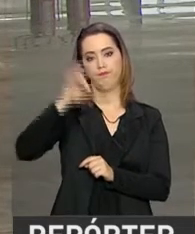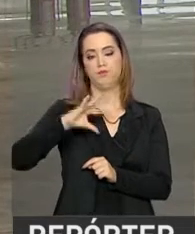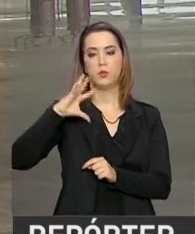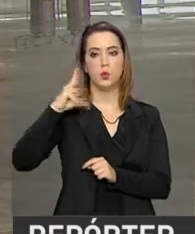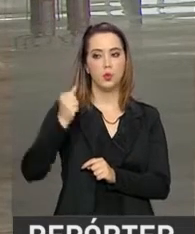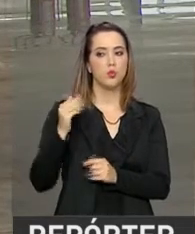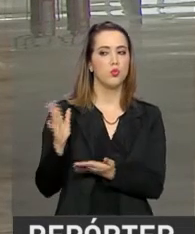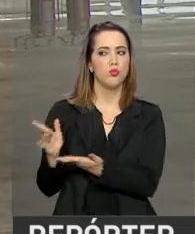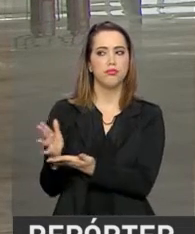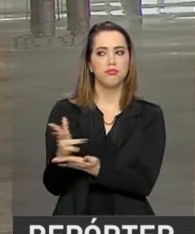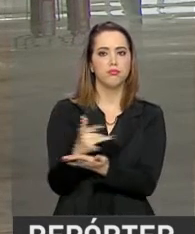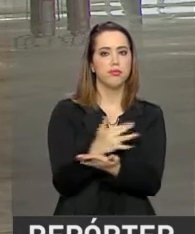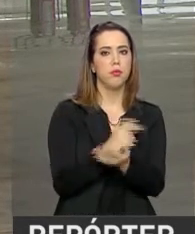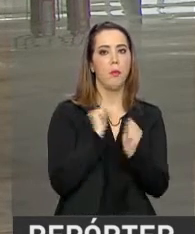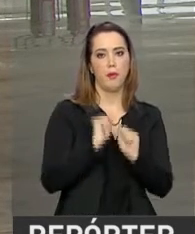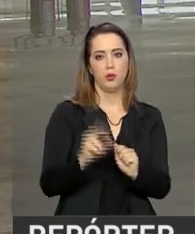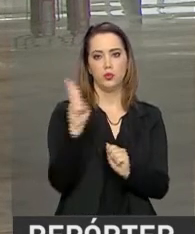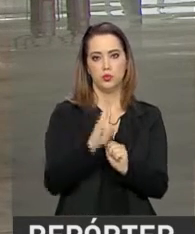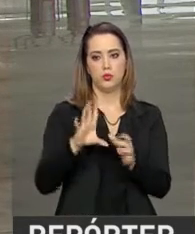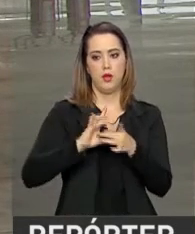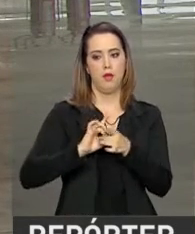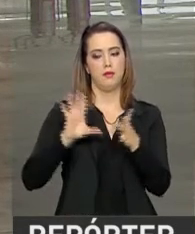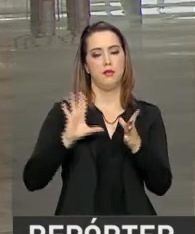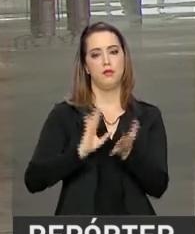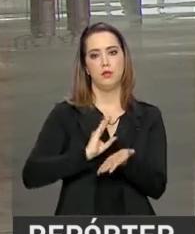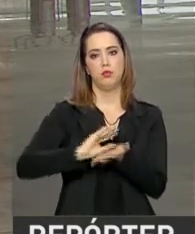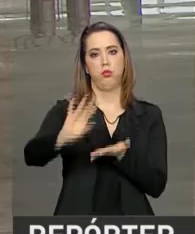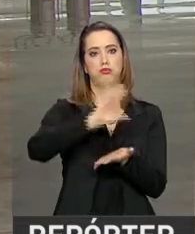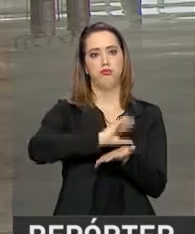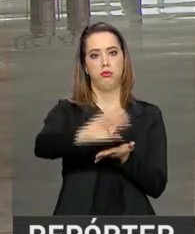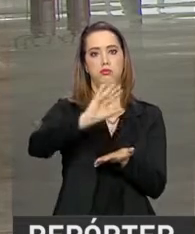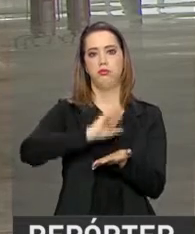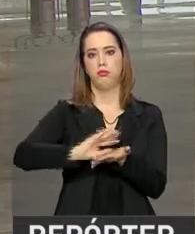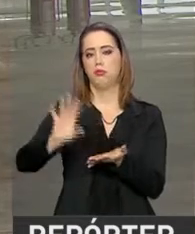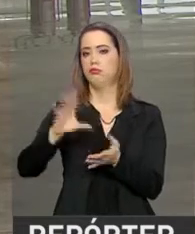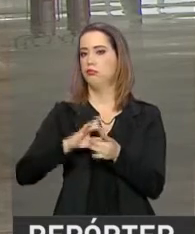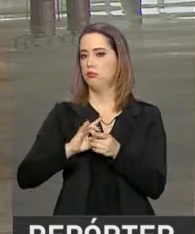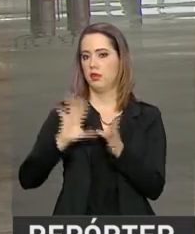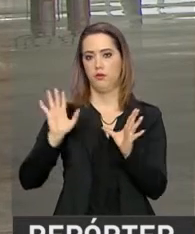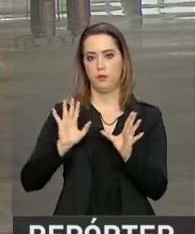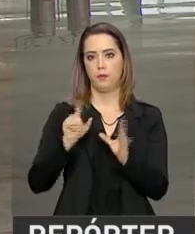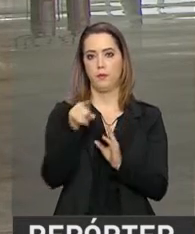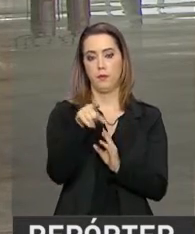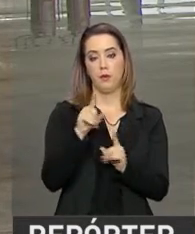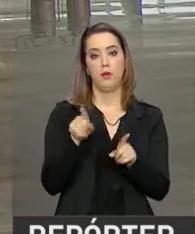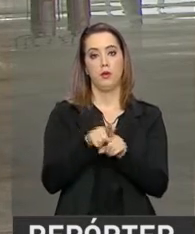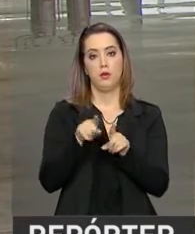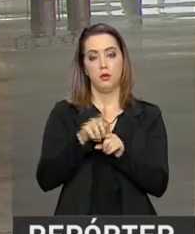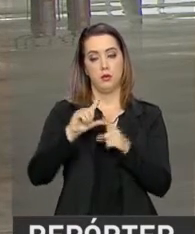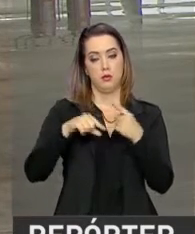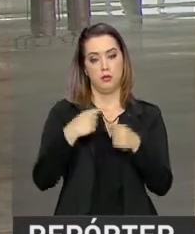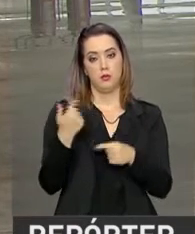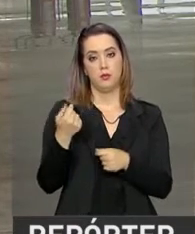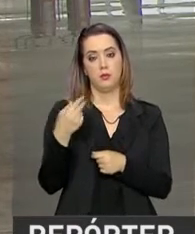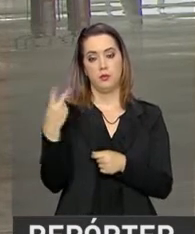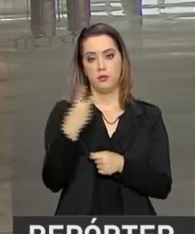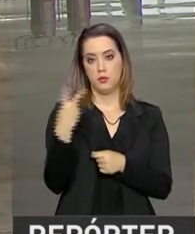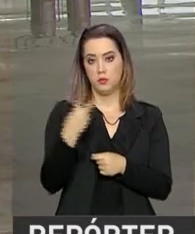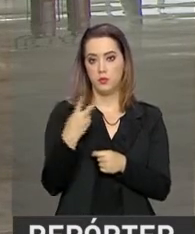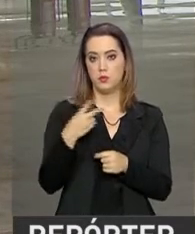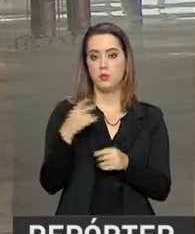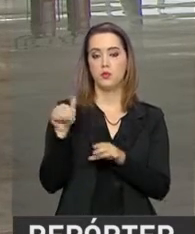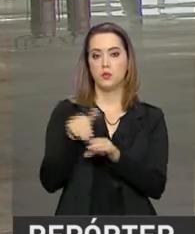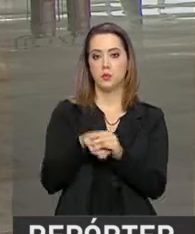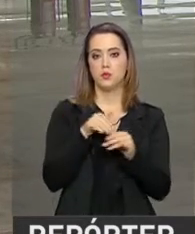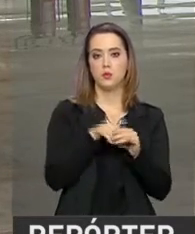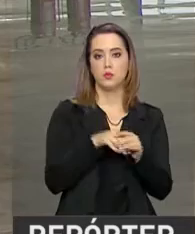receitas orçamentárias. A votação vai ser em primeiro turno no Senado desse mecanismo, que também vai ser estendido, também vai